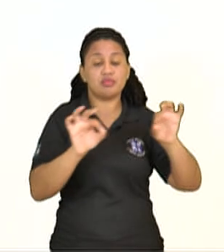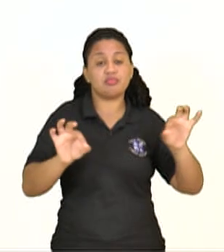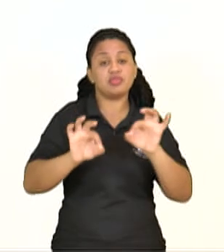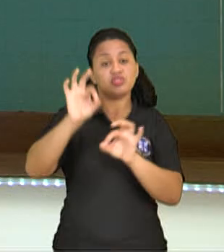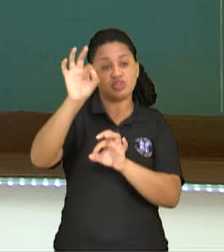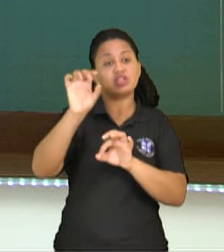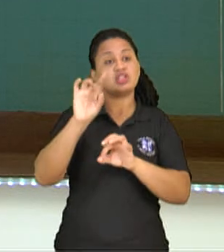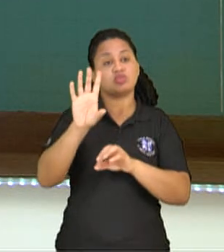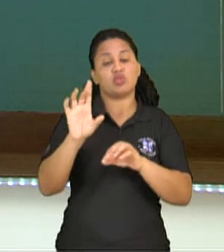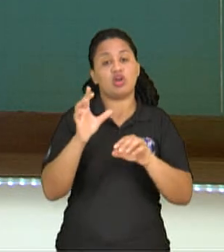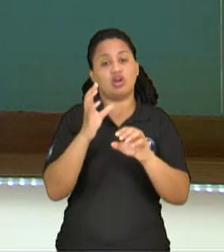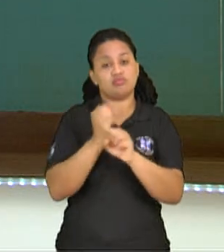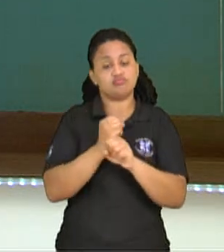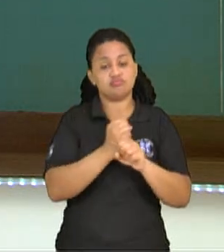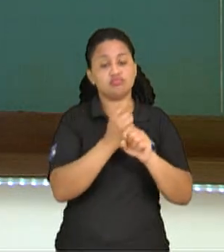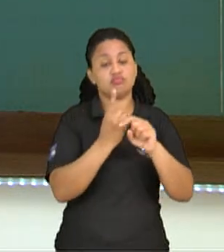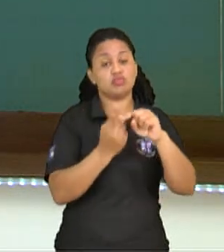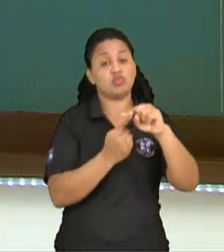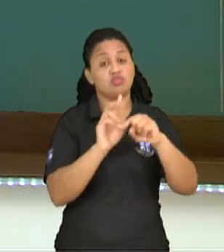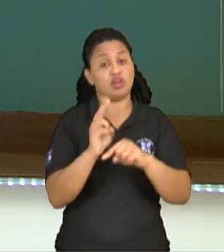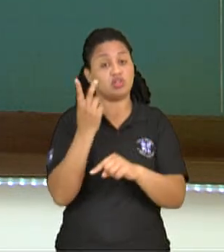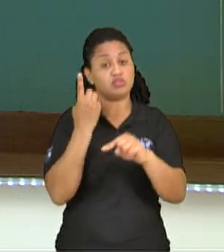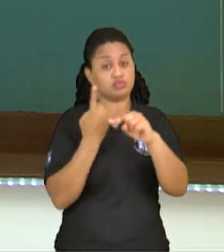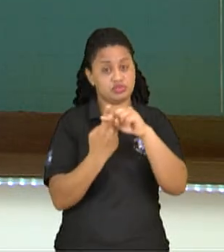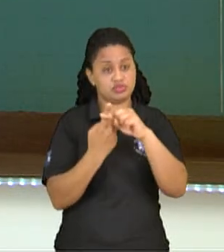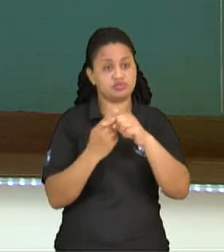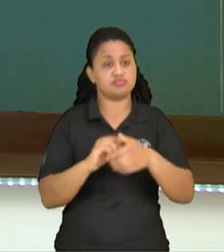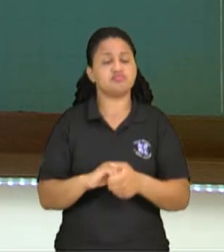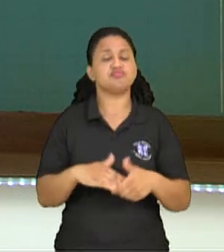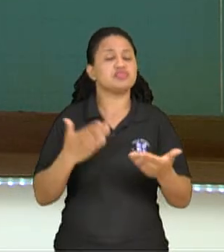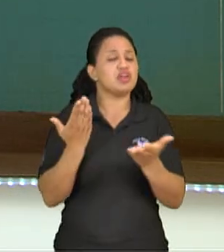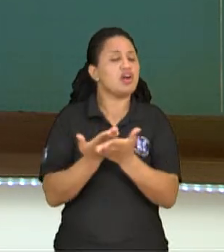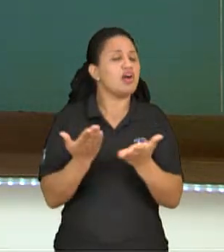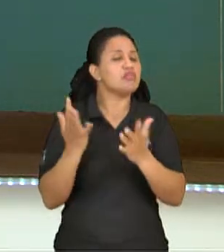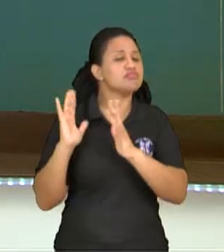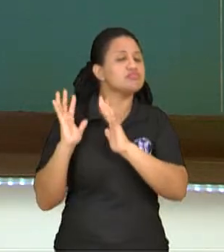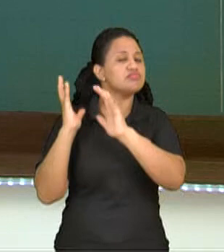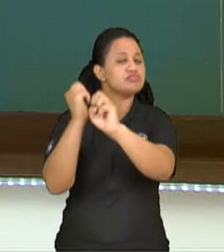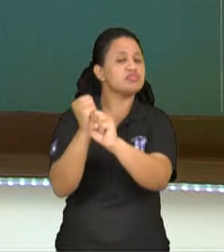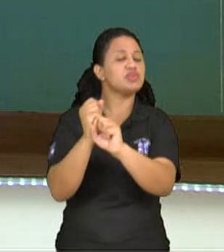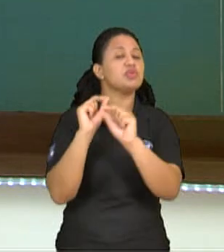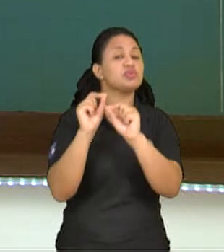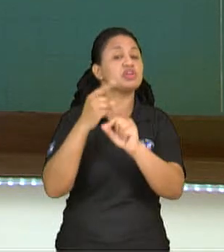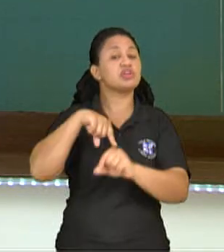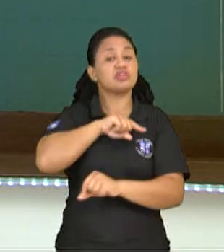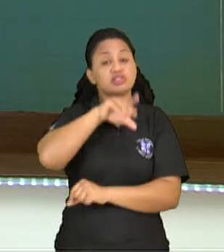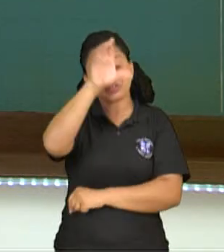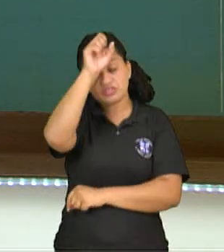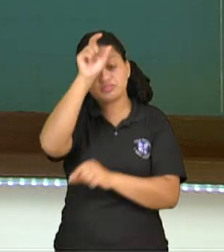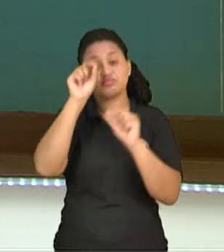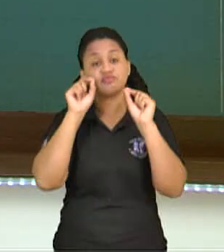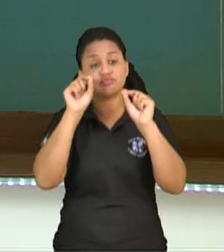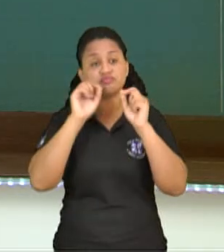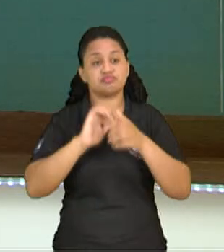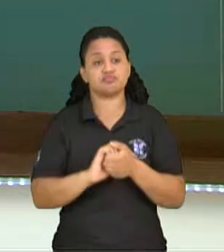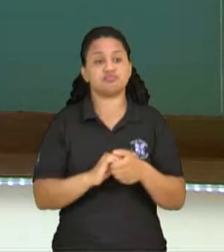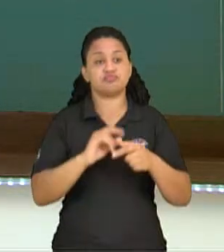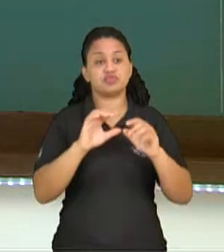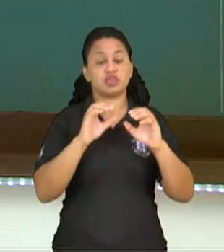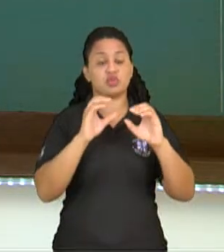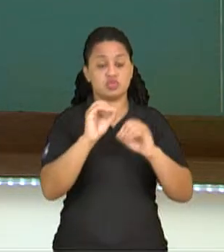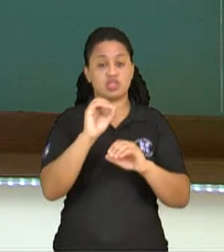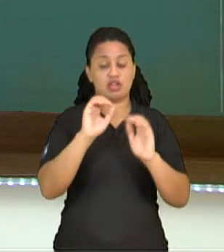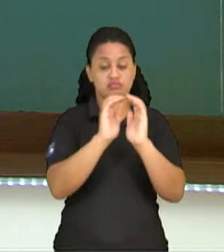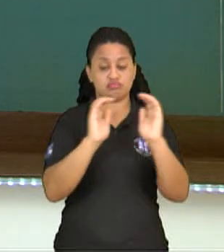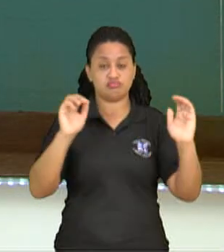resposta positiva, tá bom? Beleza? E o que nós vimos nessa aula, gente? Olha só, para determinar os zeros de uma função